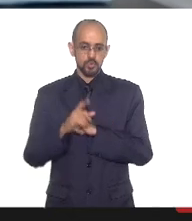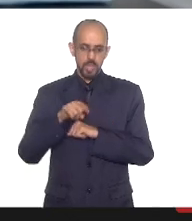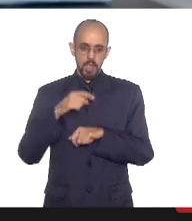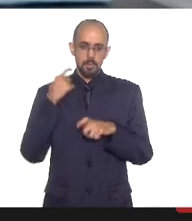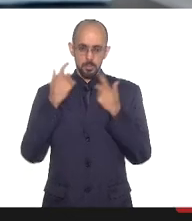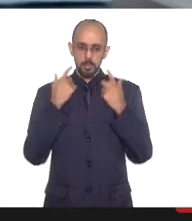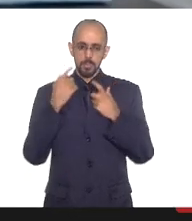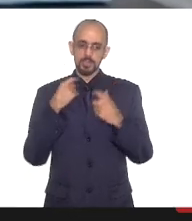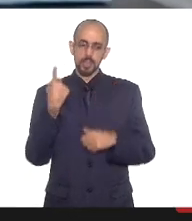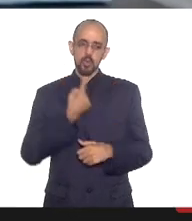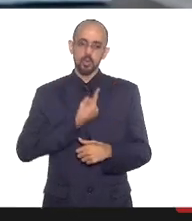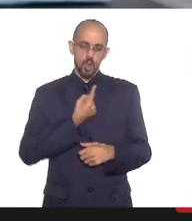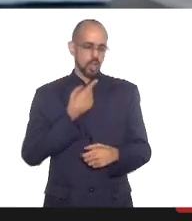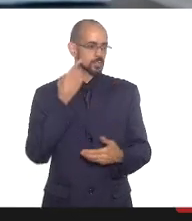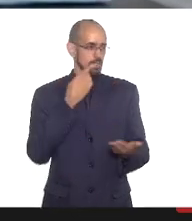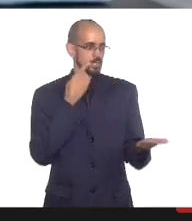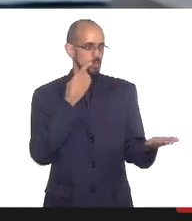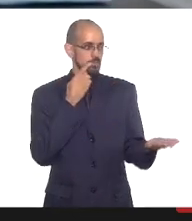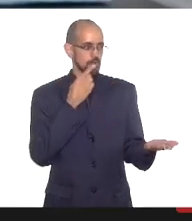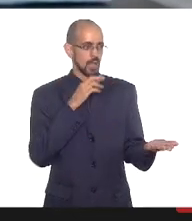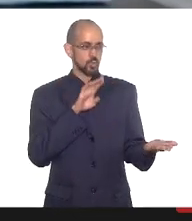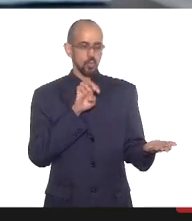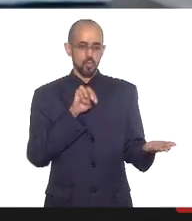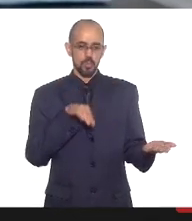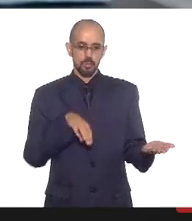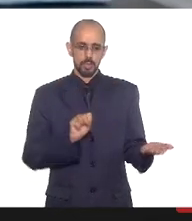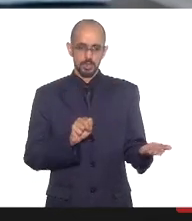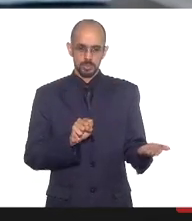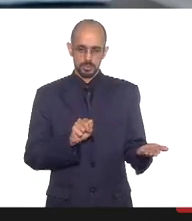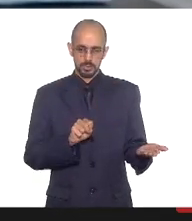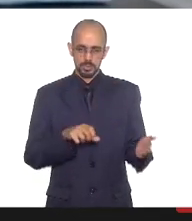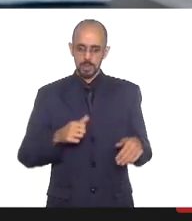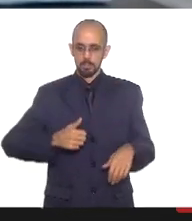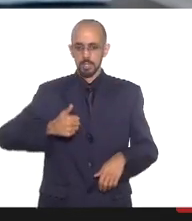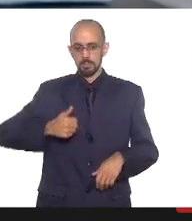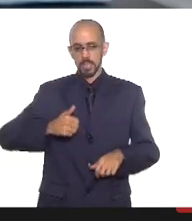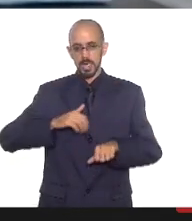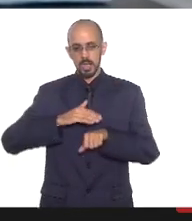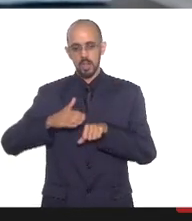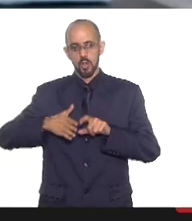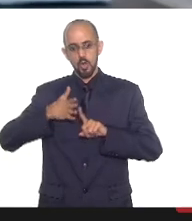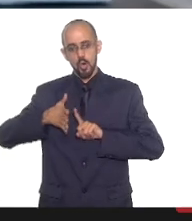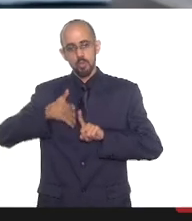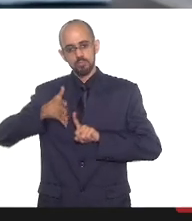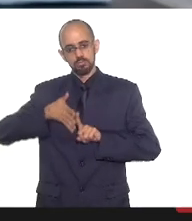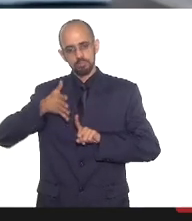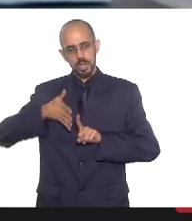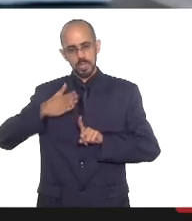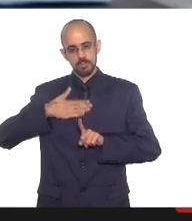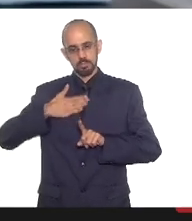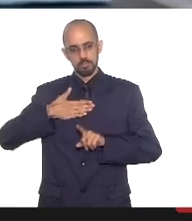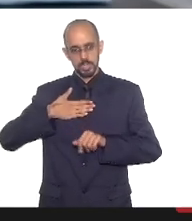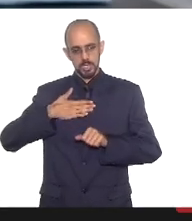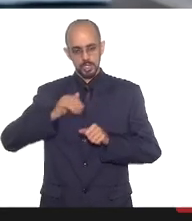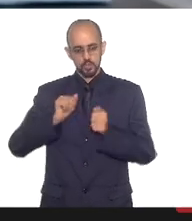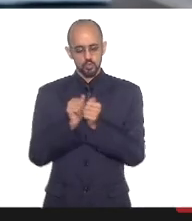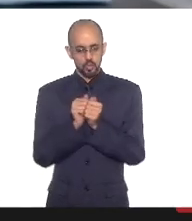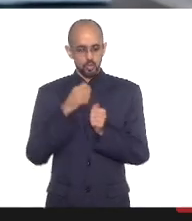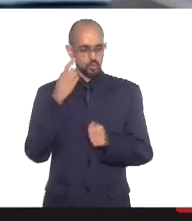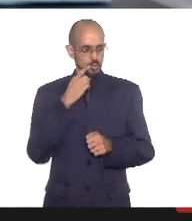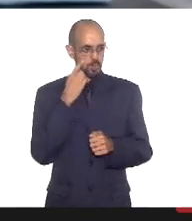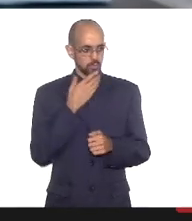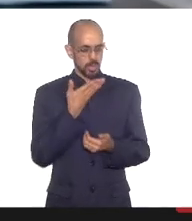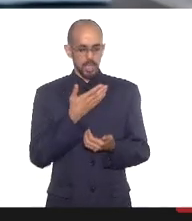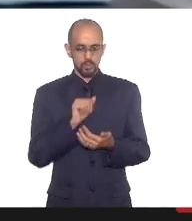quanto que ela tá primeiro a gente poder entrevista que eu conversei com alguns deputados Eu sempre falei o risco que a gente